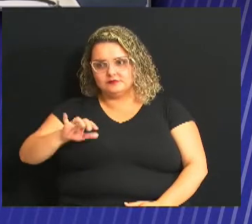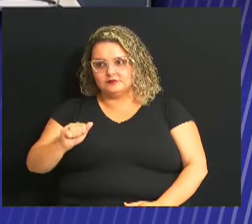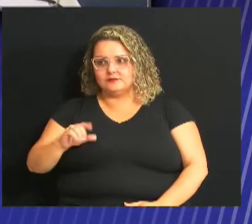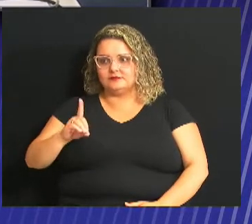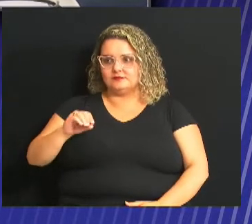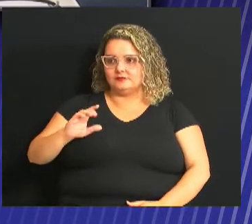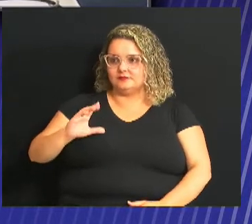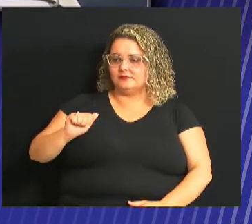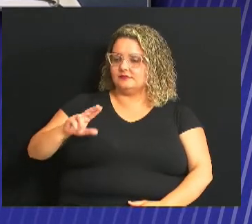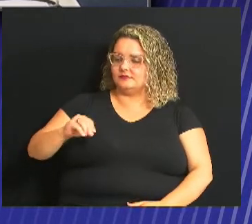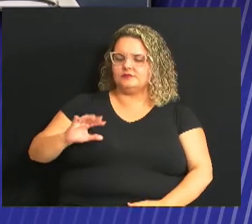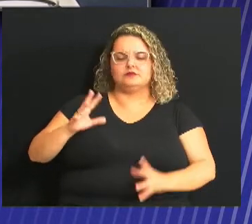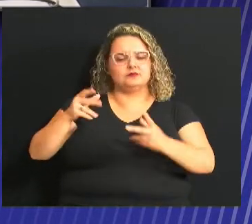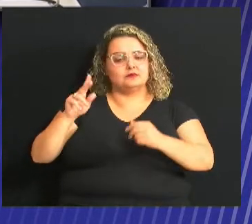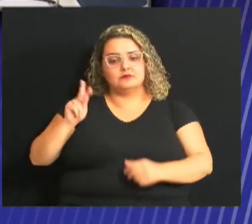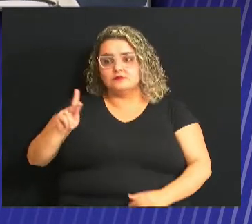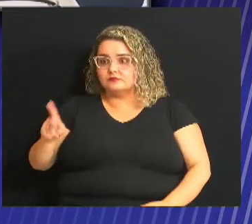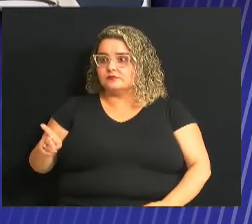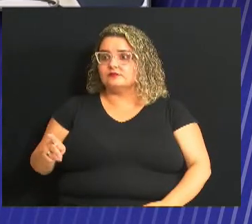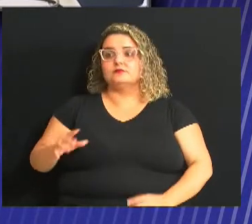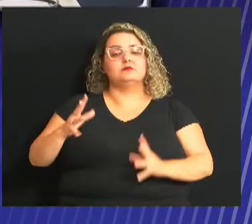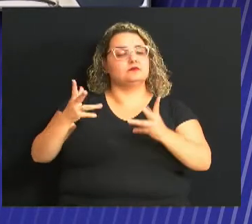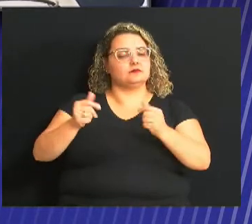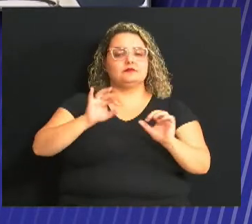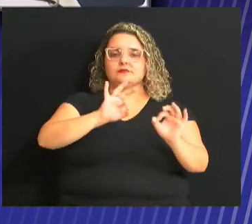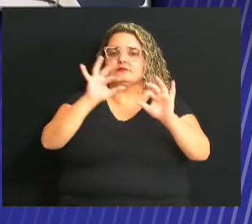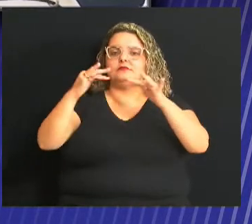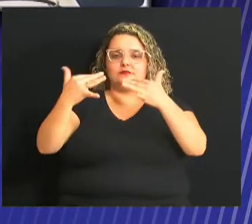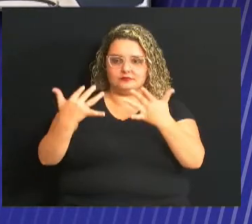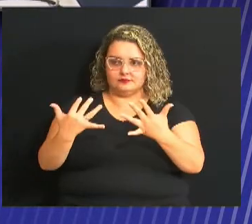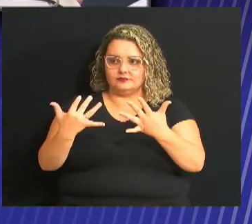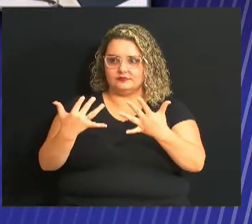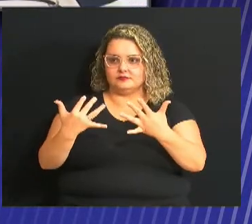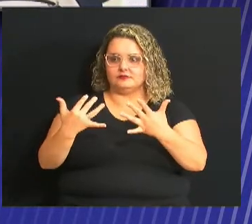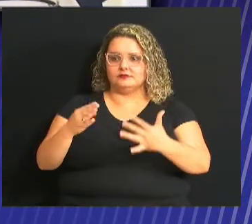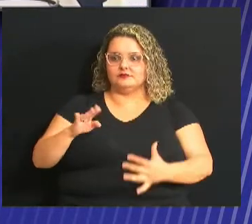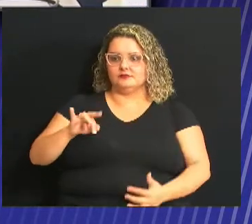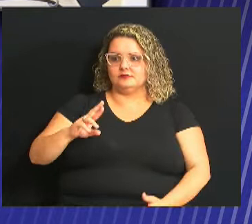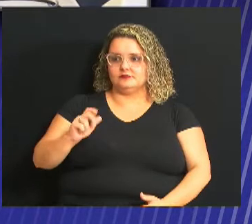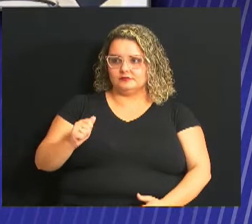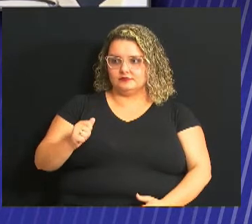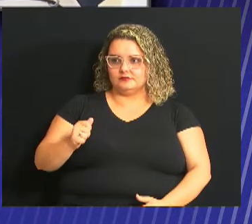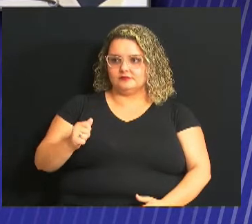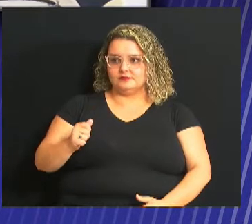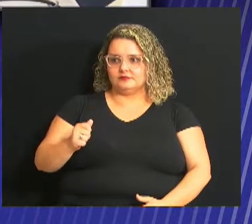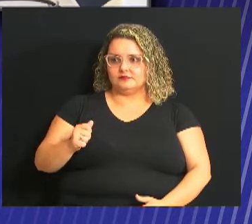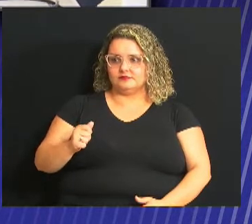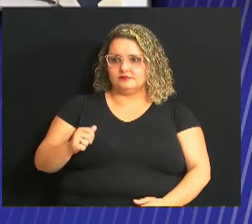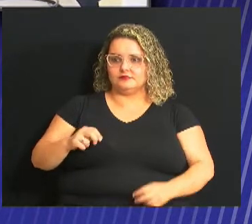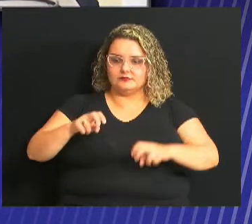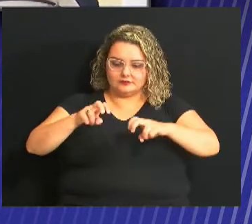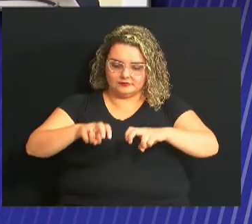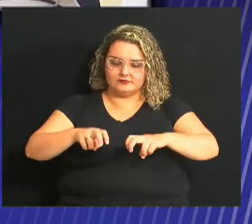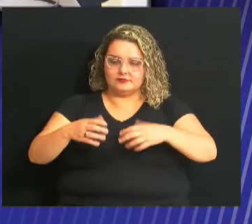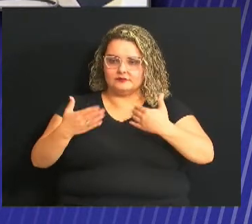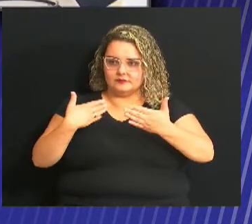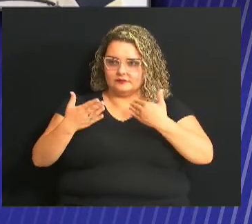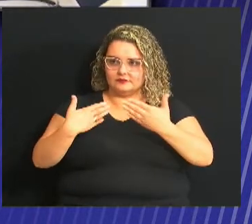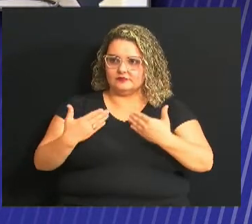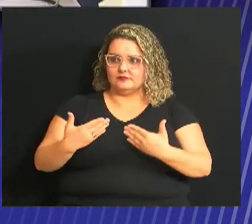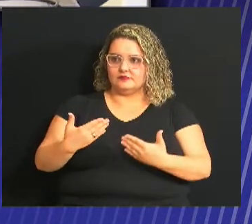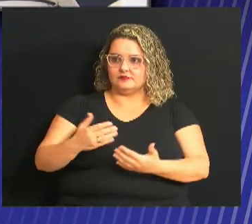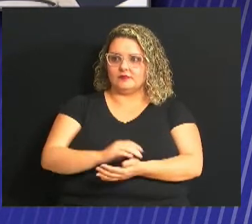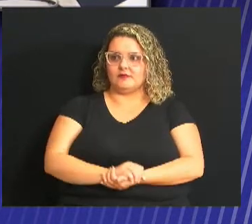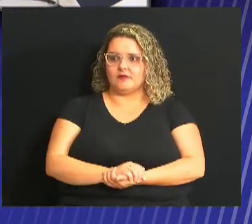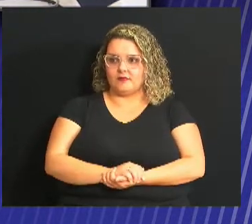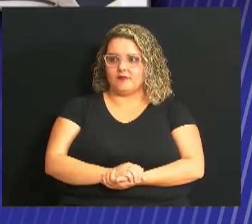presentes, a todos os professores que estão nos assistindo. E o Bira me falou quando estava sentadinho ali, você me falou